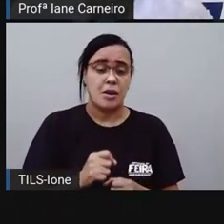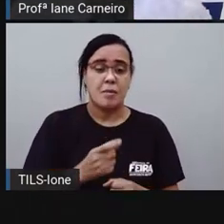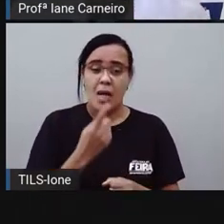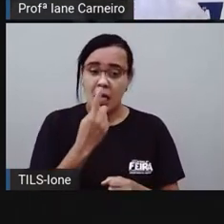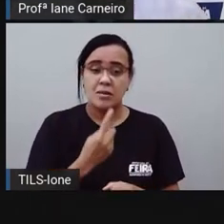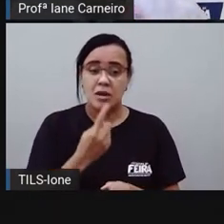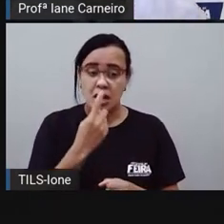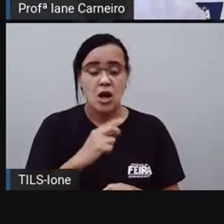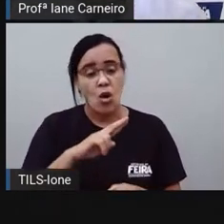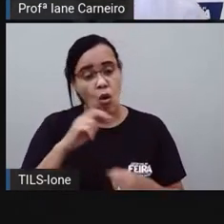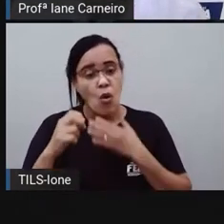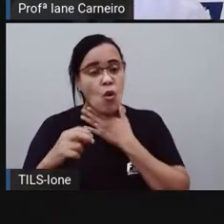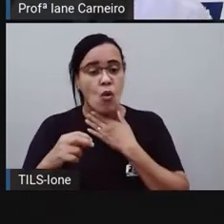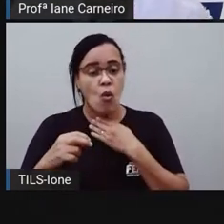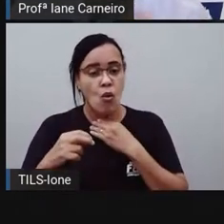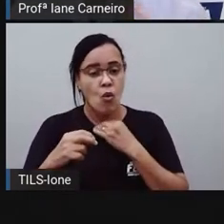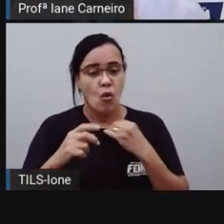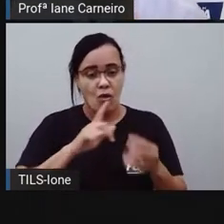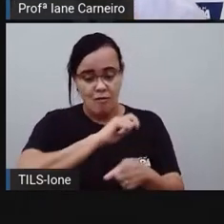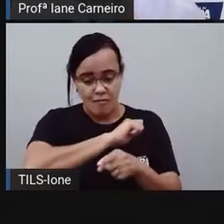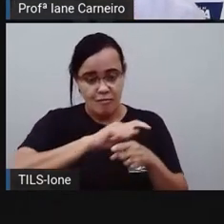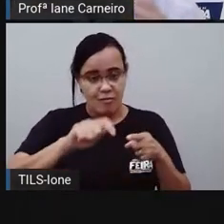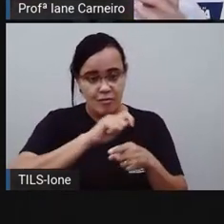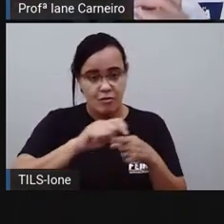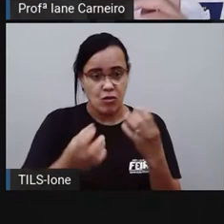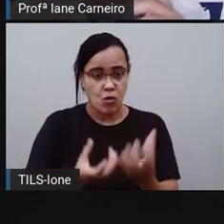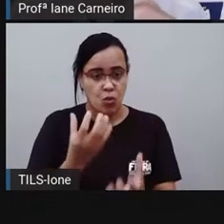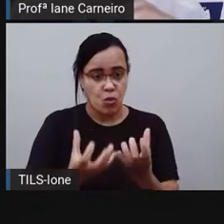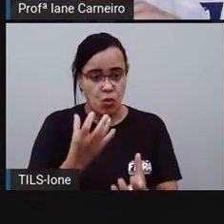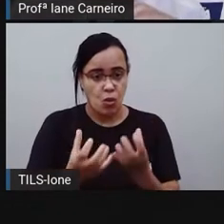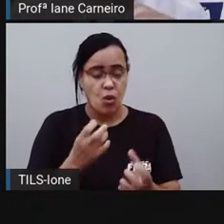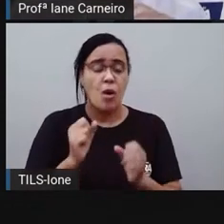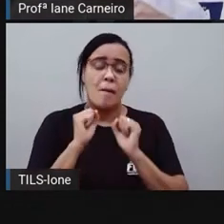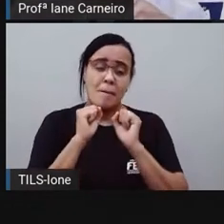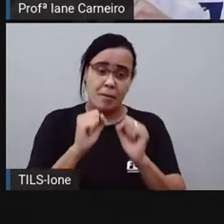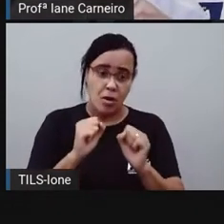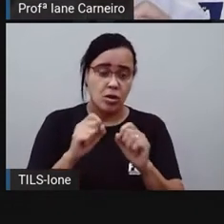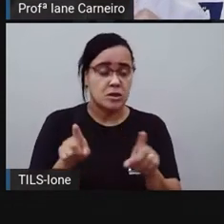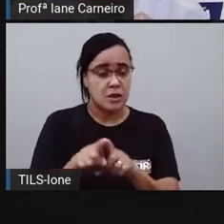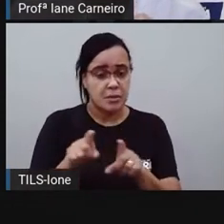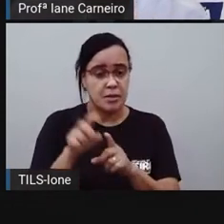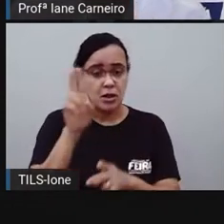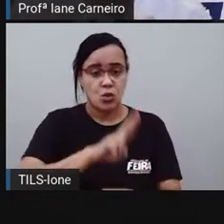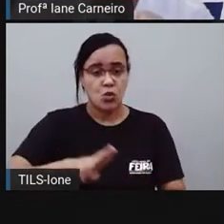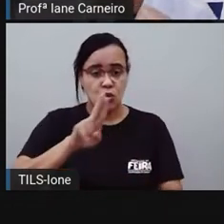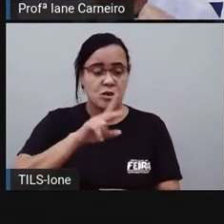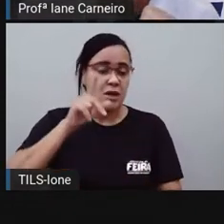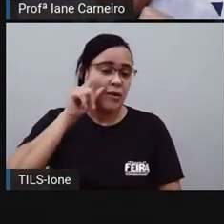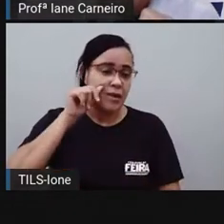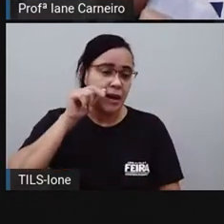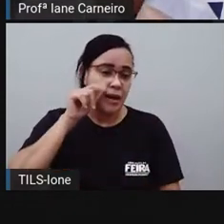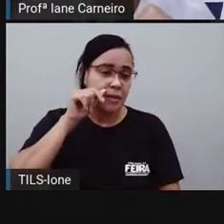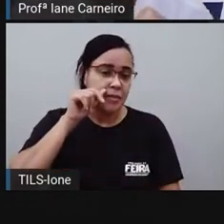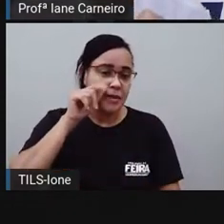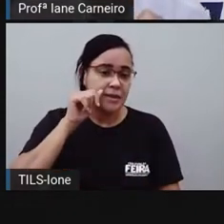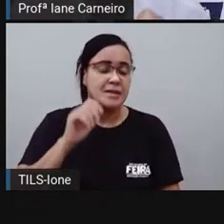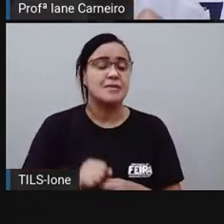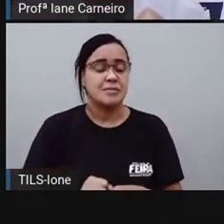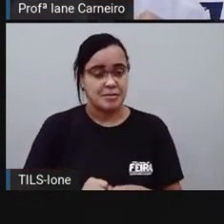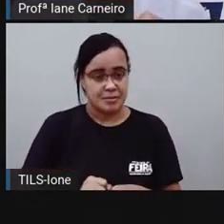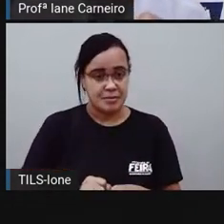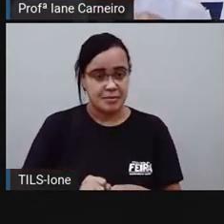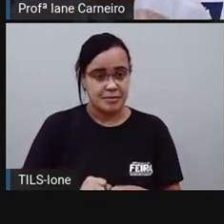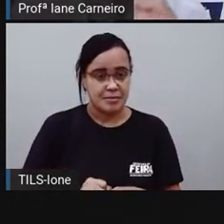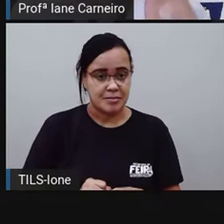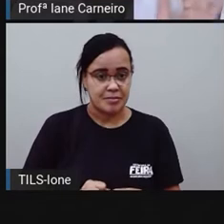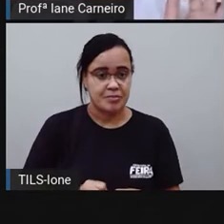ou se você não tiver eles dois, você pode usar o seu lápis de escrever, tá bom? Lápis de pintar. Que